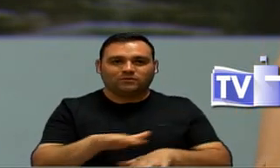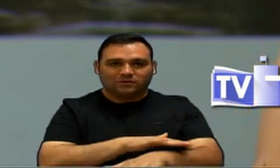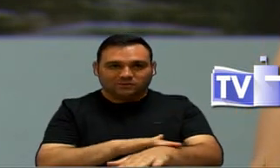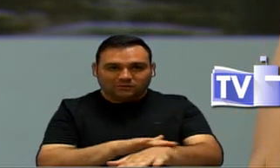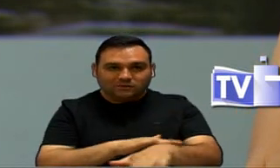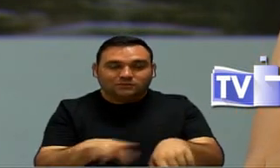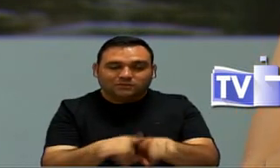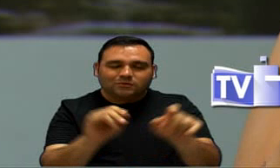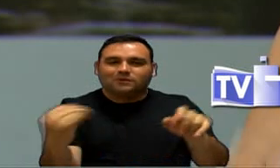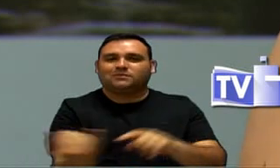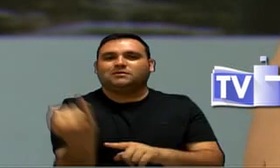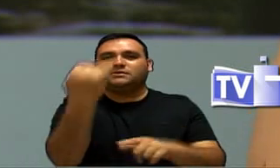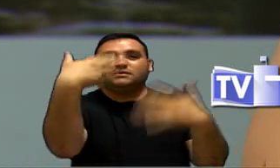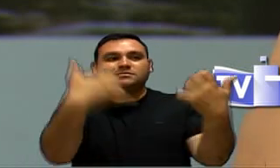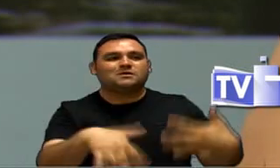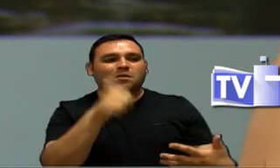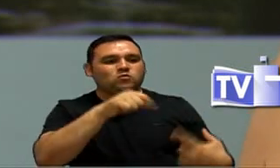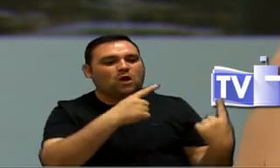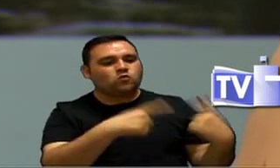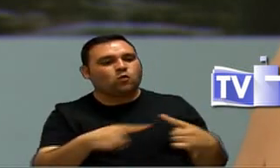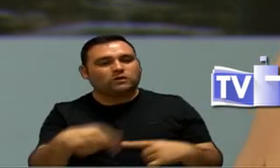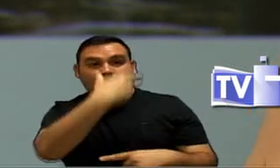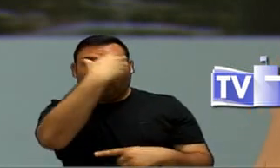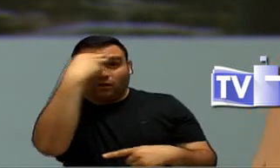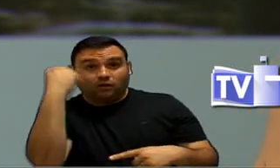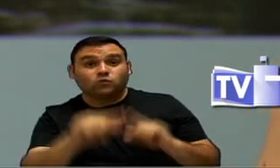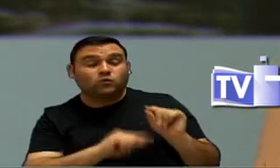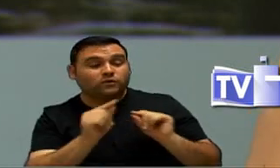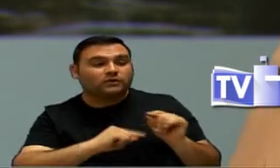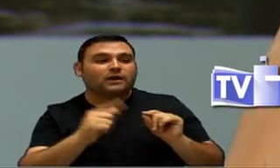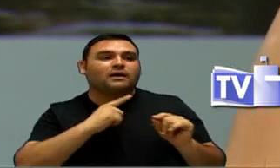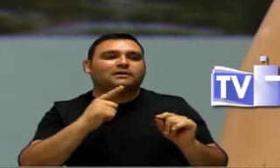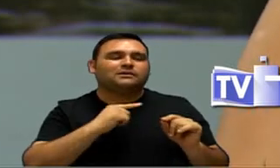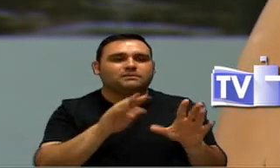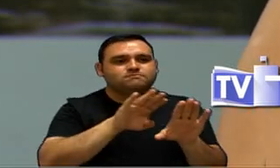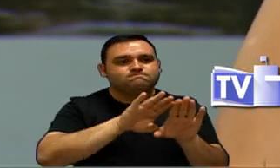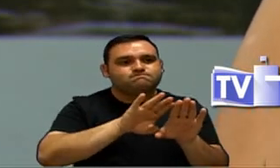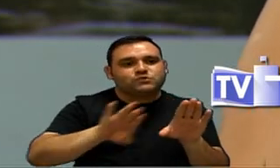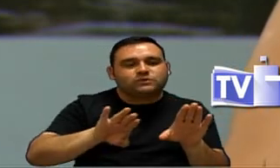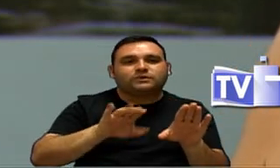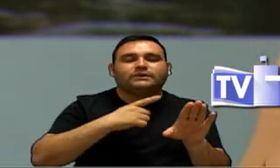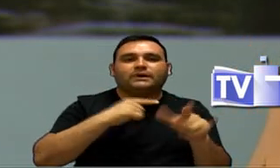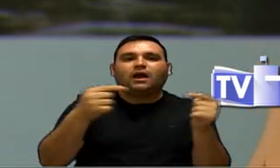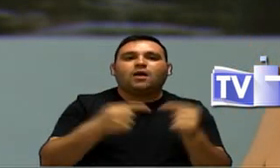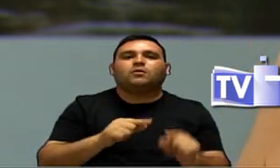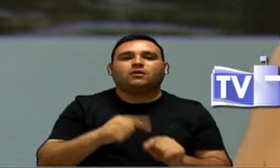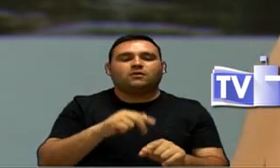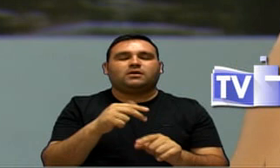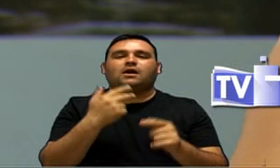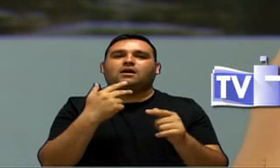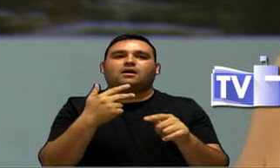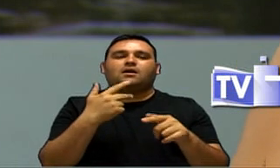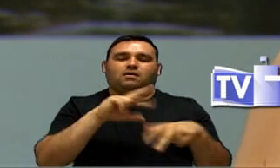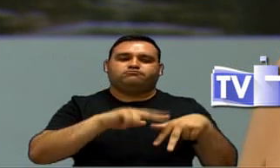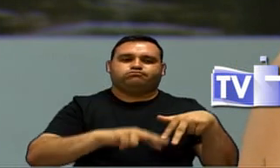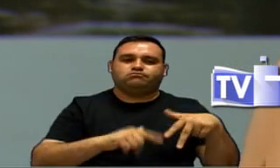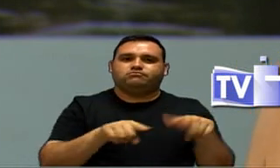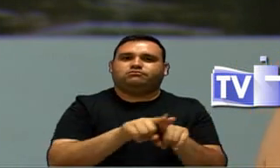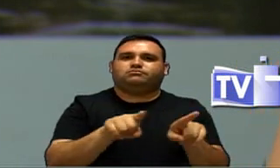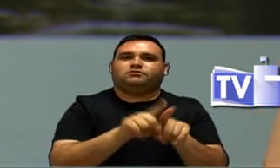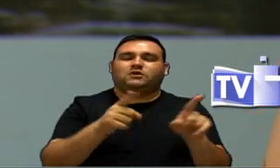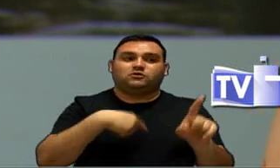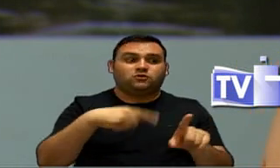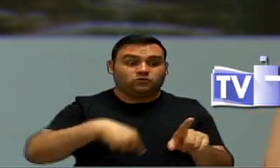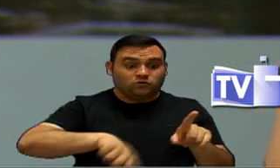Né? A gente, quando fala de violência contra a mulher, a gente esquece um pouco do recorte, né, da questão racial, e a gente sabe que, embora a